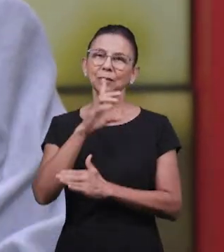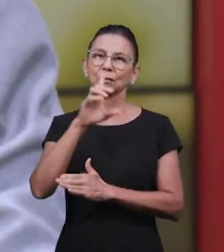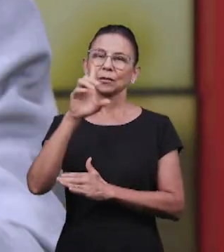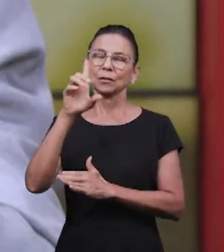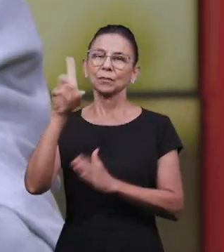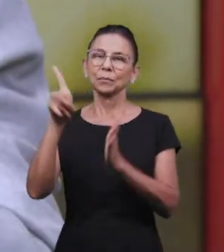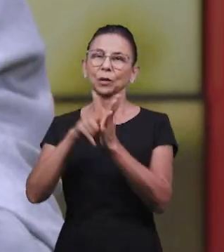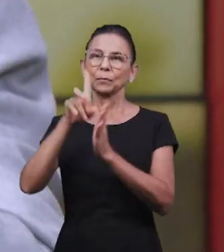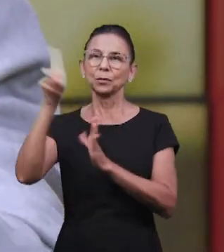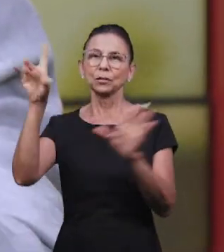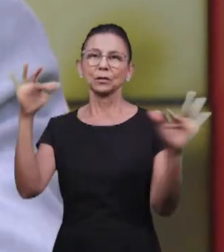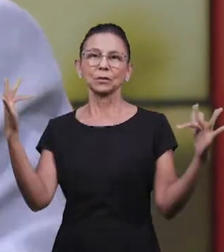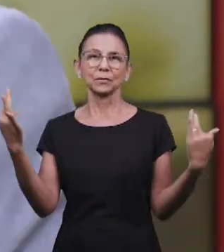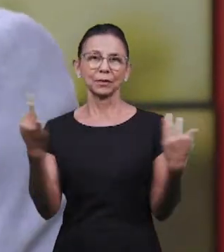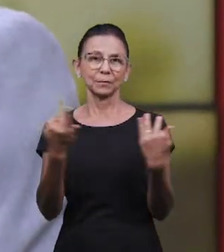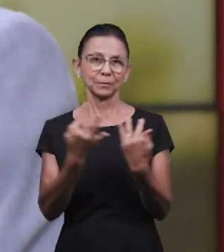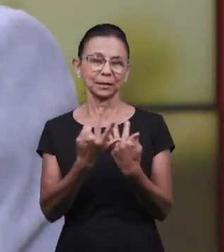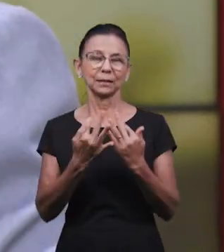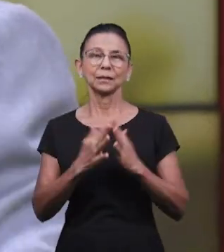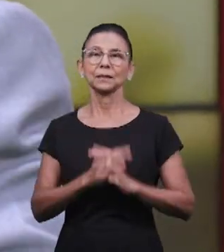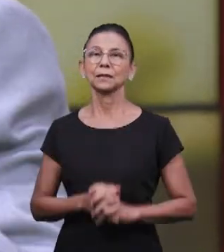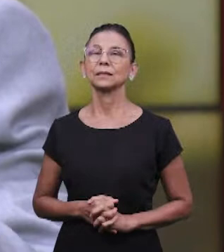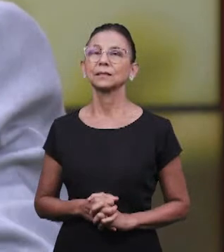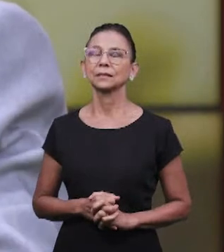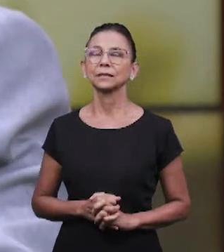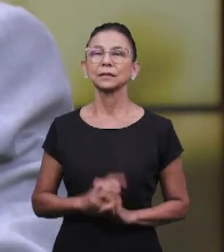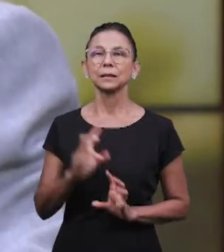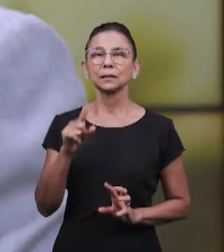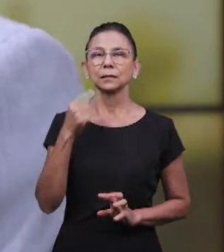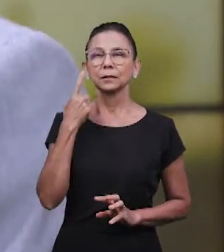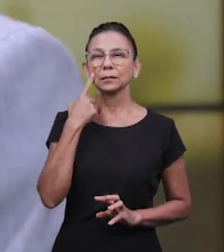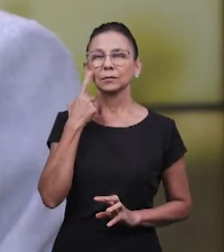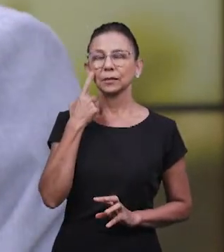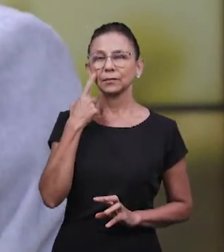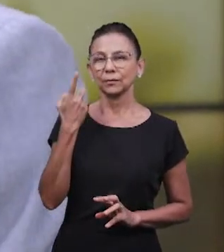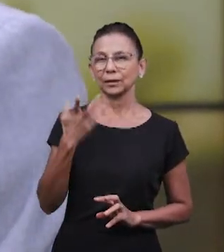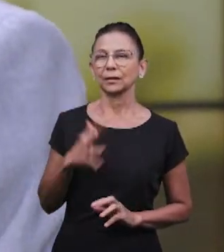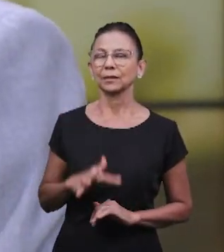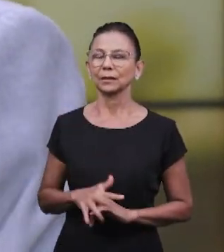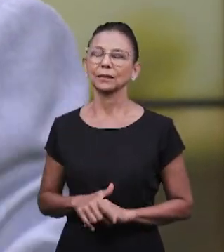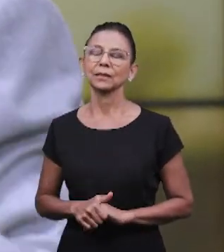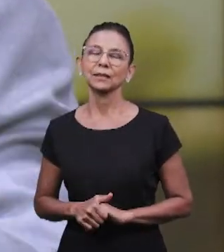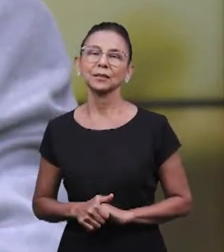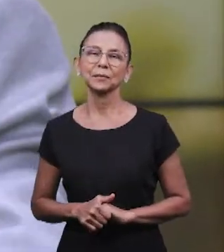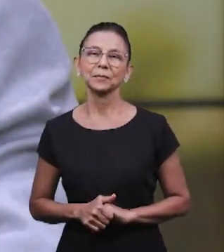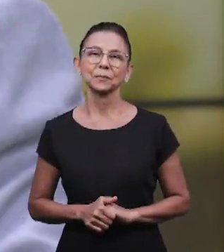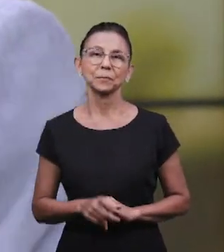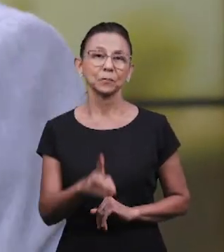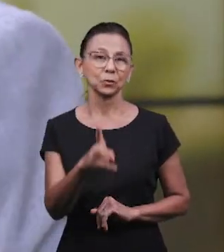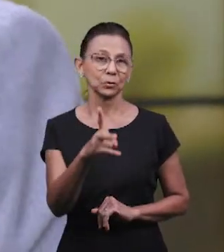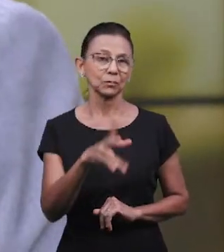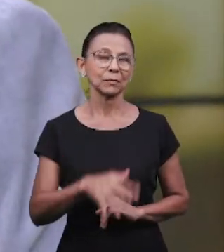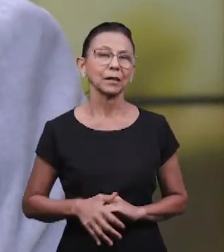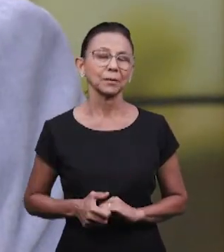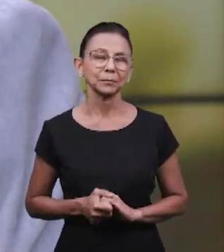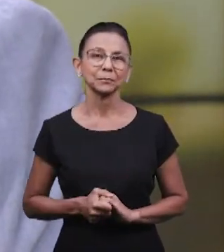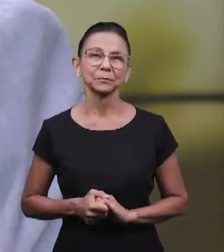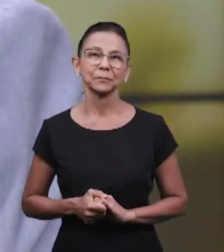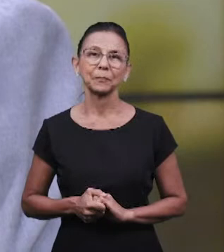Deus. Você fica aí, que daqui a pouquinho, né, você vai naturalmente na continuidade, né, você vai